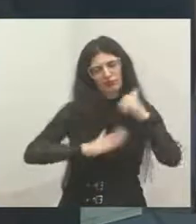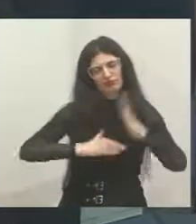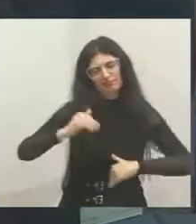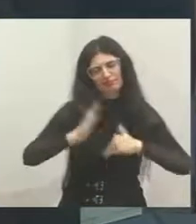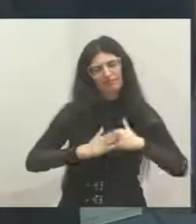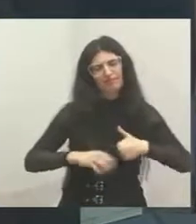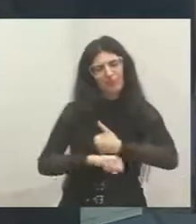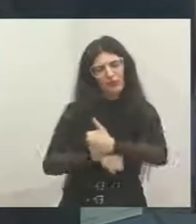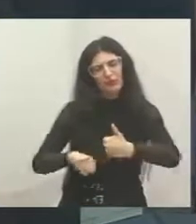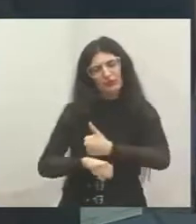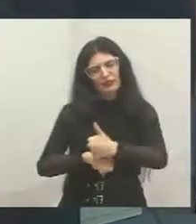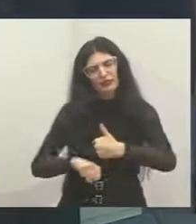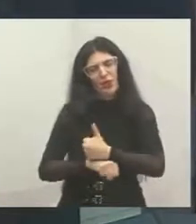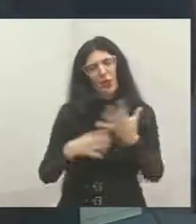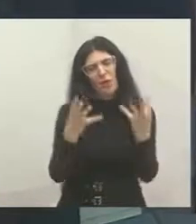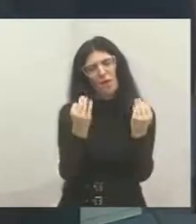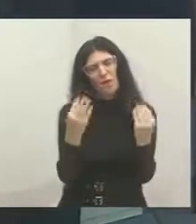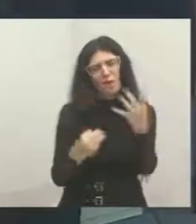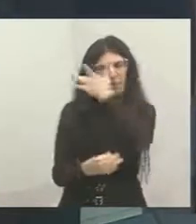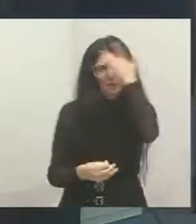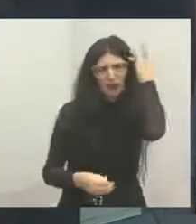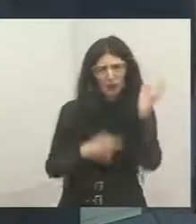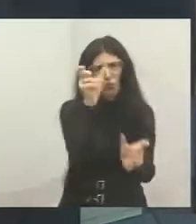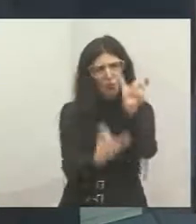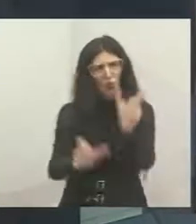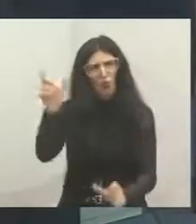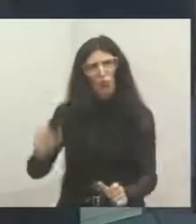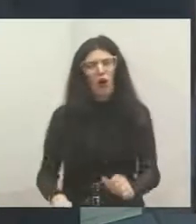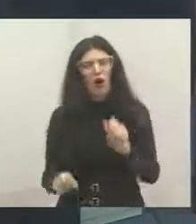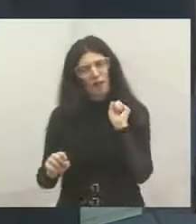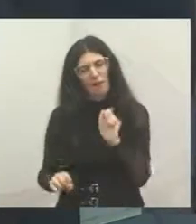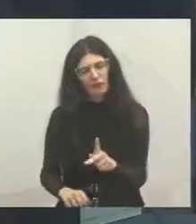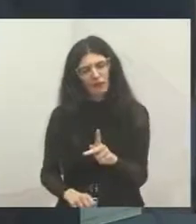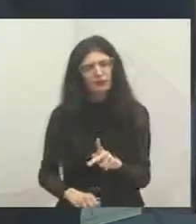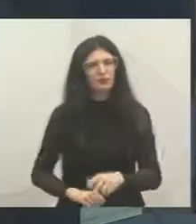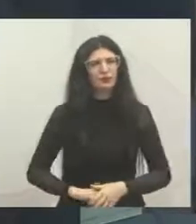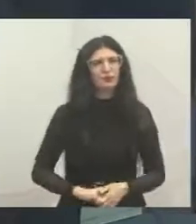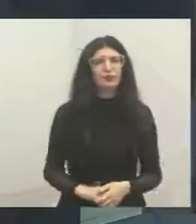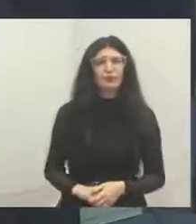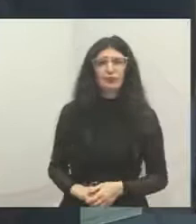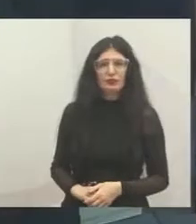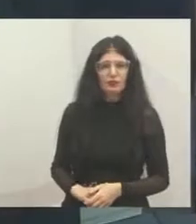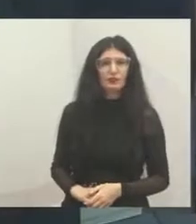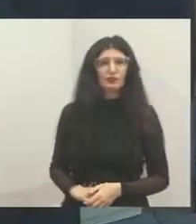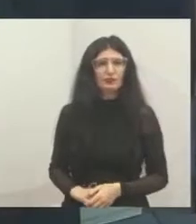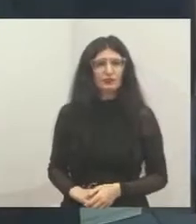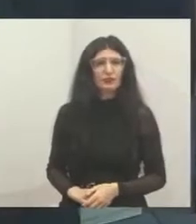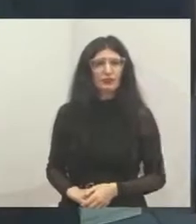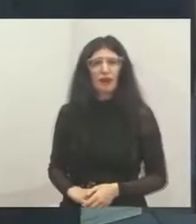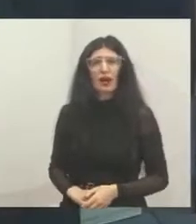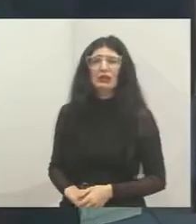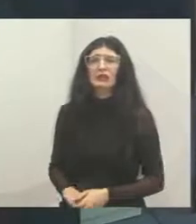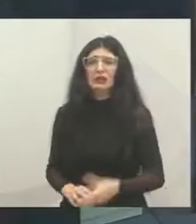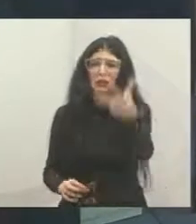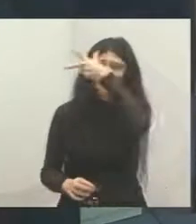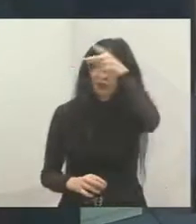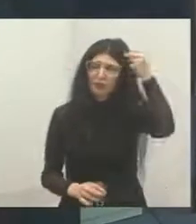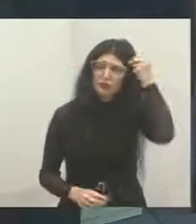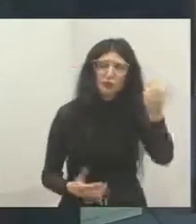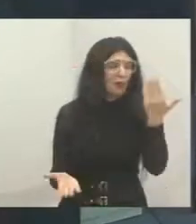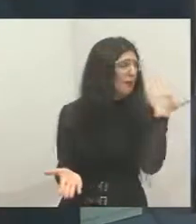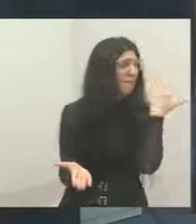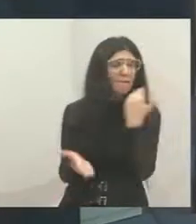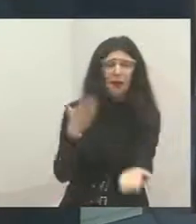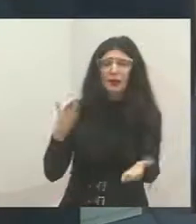tem muitos funcionários que se aposentam, e quem perde é a prefeitura, que não dá hoje para fazer muitos concursos públicos, então o